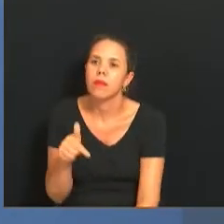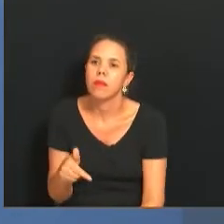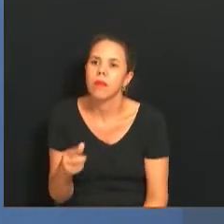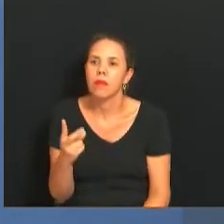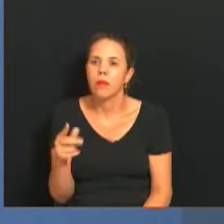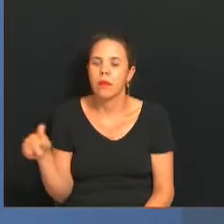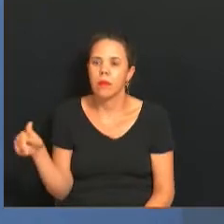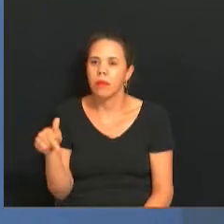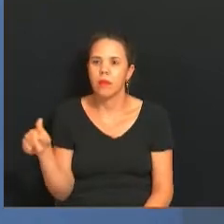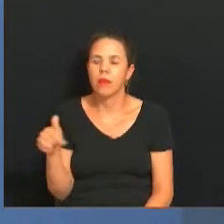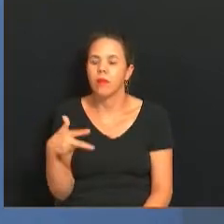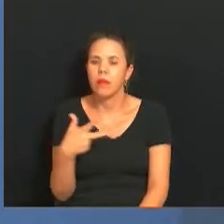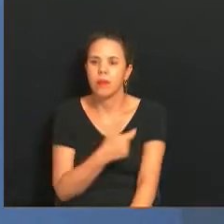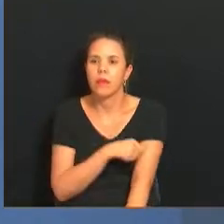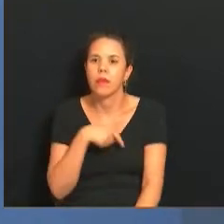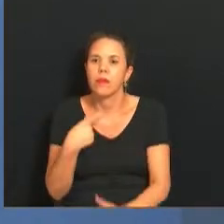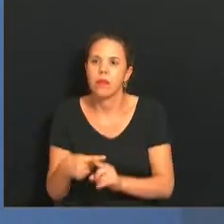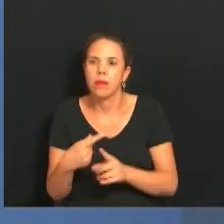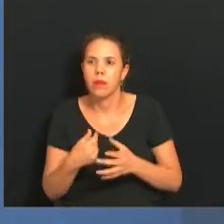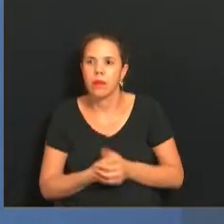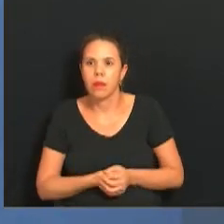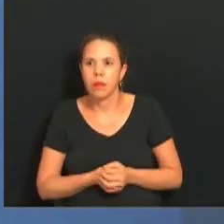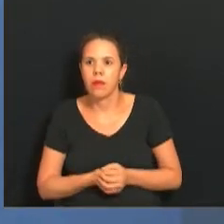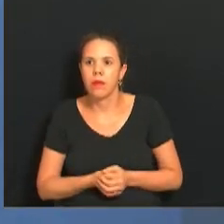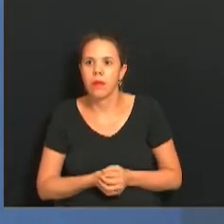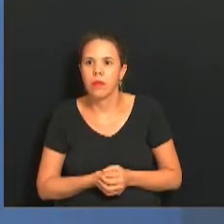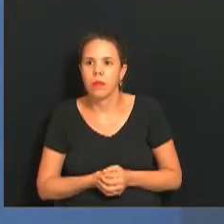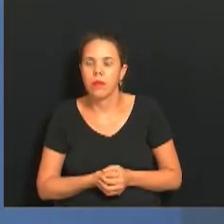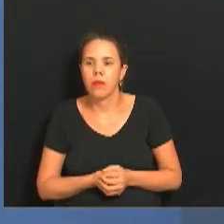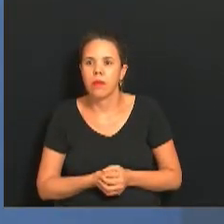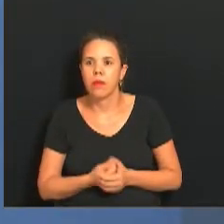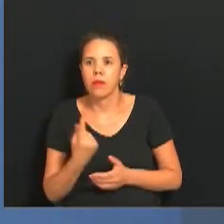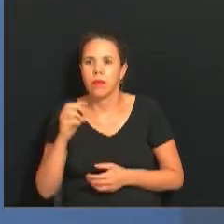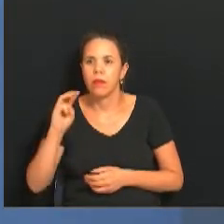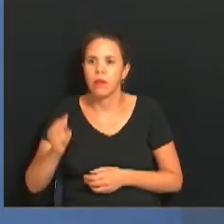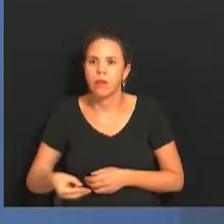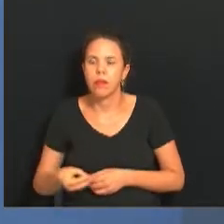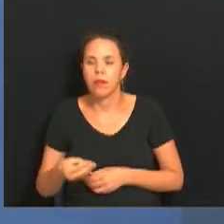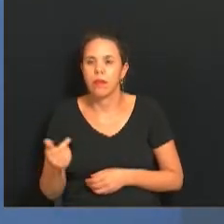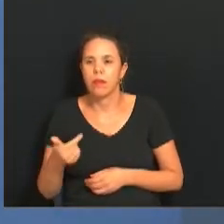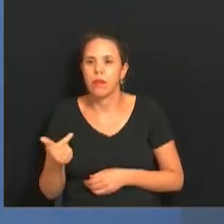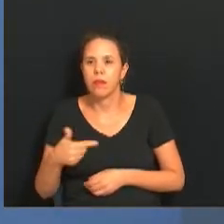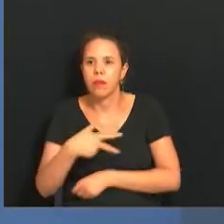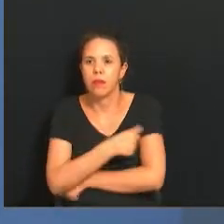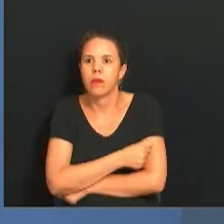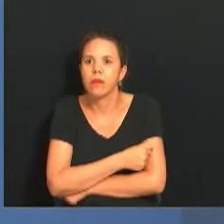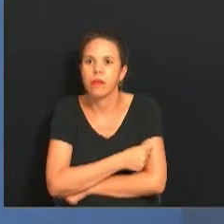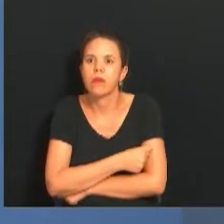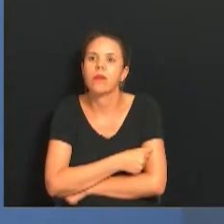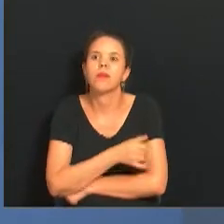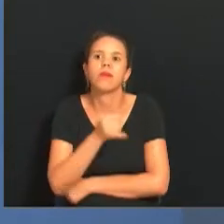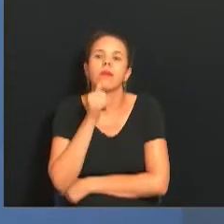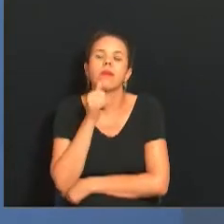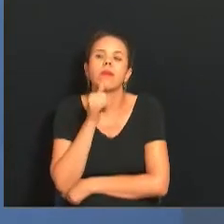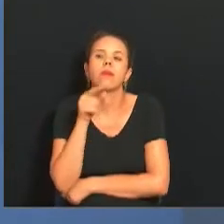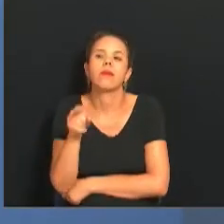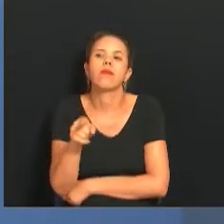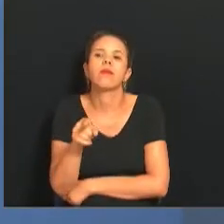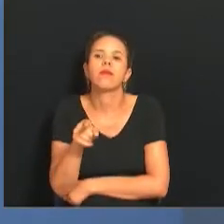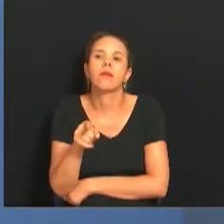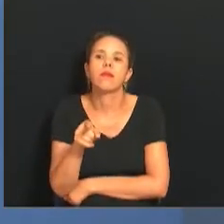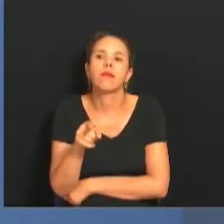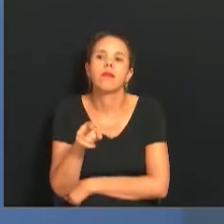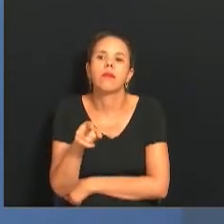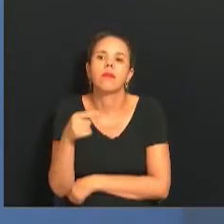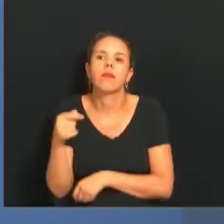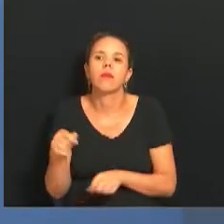516.777 doses adicionais e mais de 1 milhão de primeiras doses. Ou seja, se você está nesse